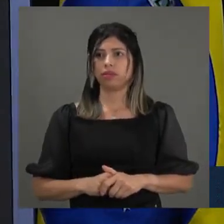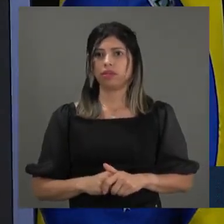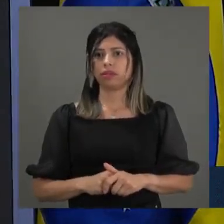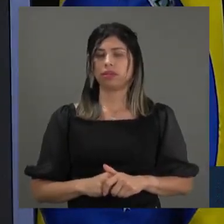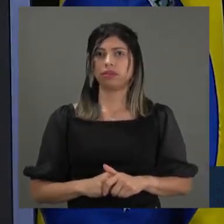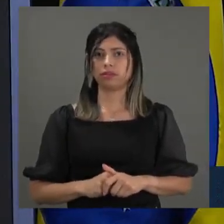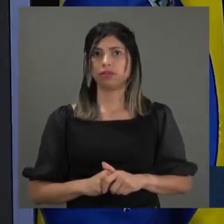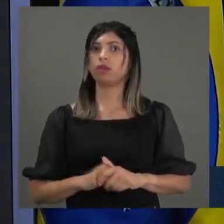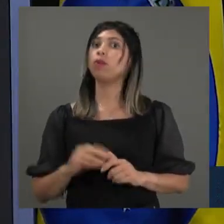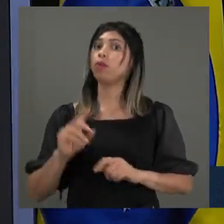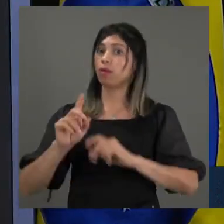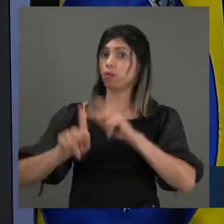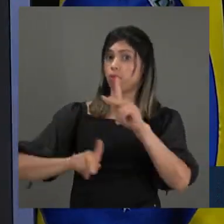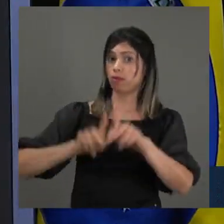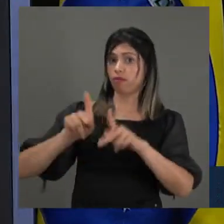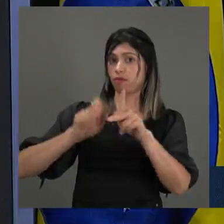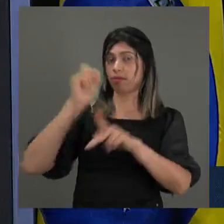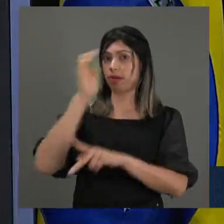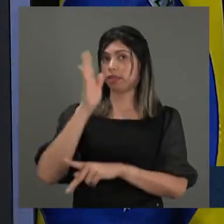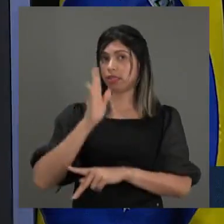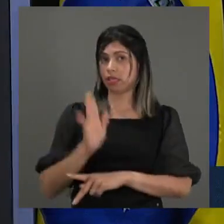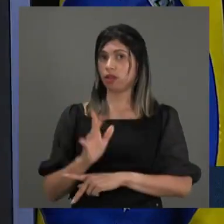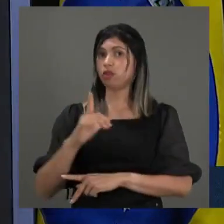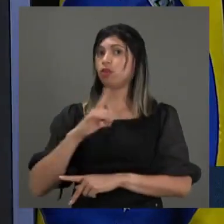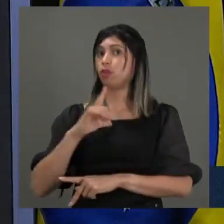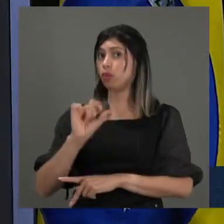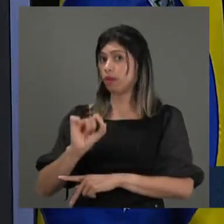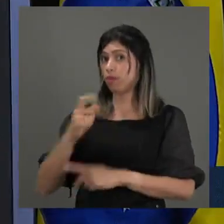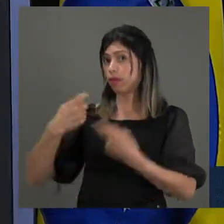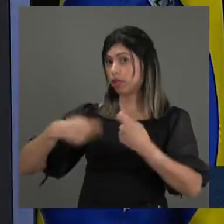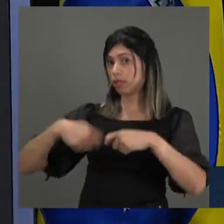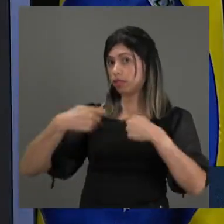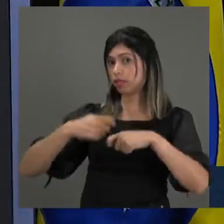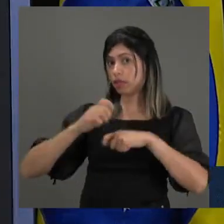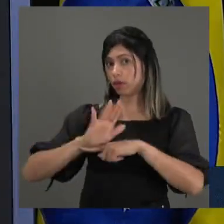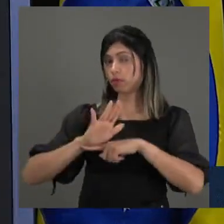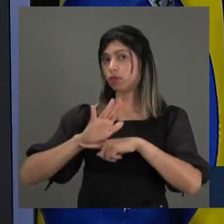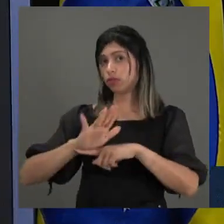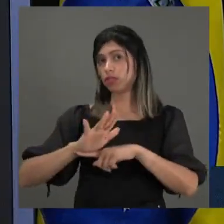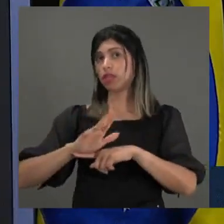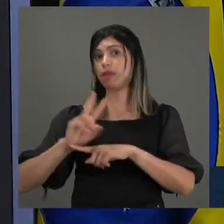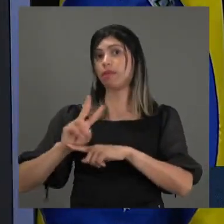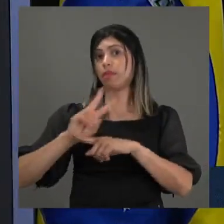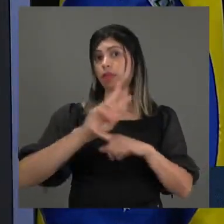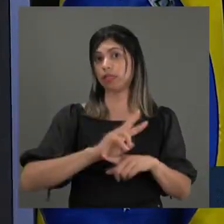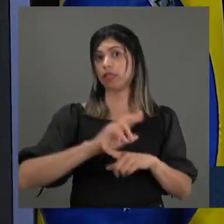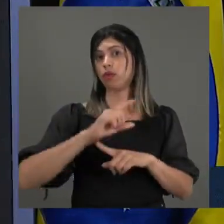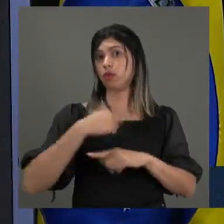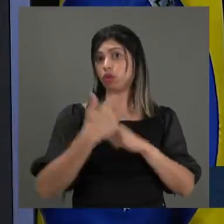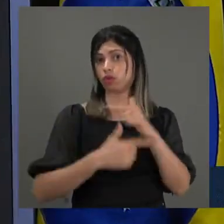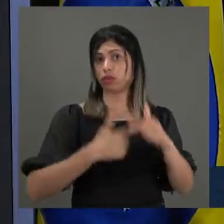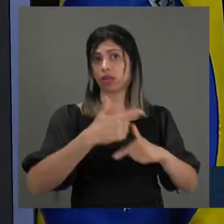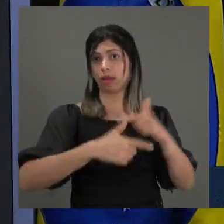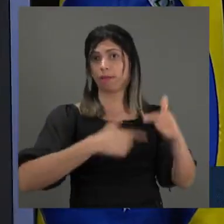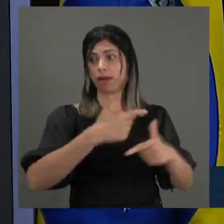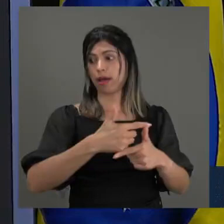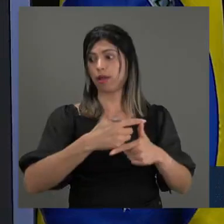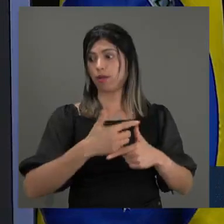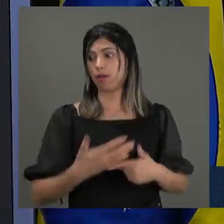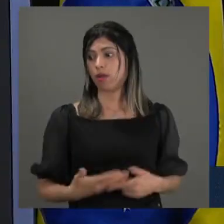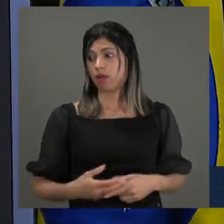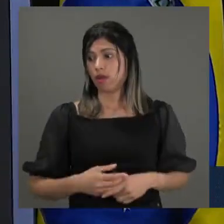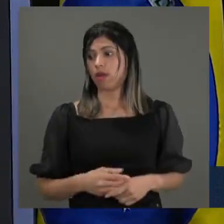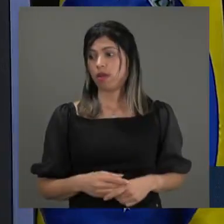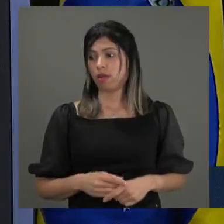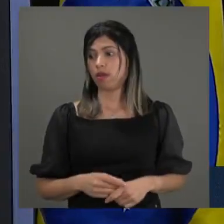povo brasileiro, e que a gente precisa emprestar a nossa parcela de contribuição. E é nesse sentido que eu